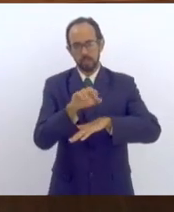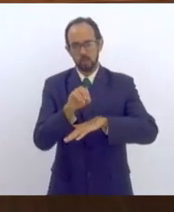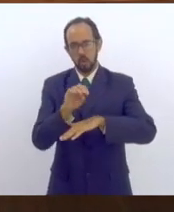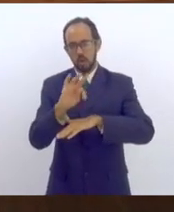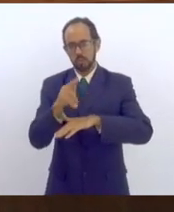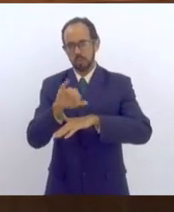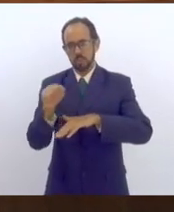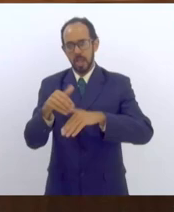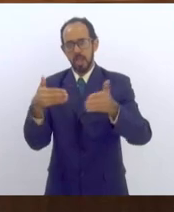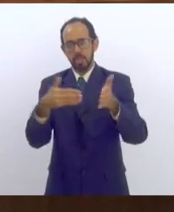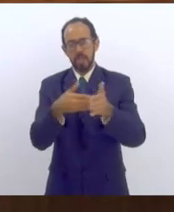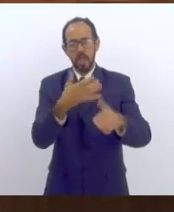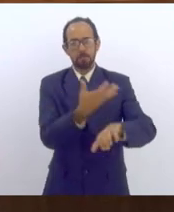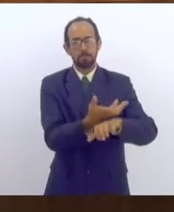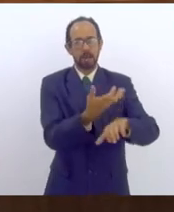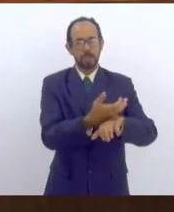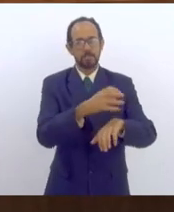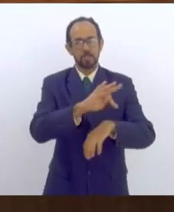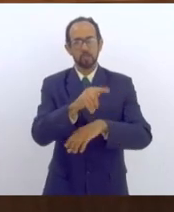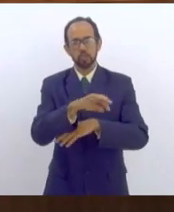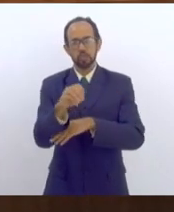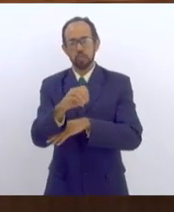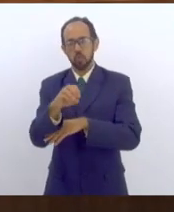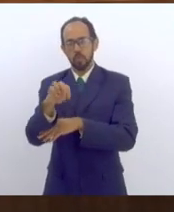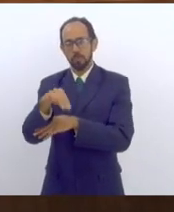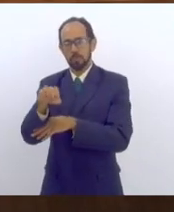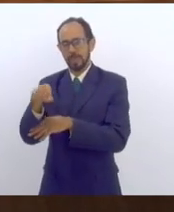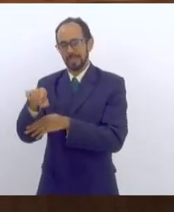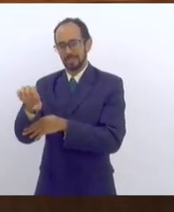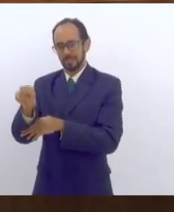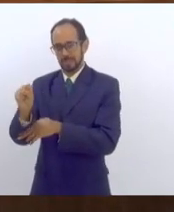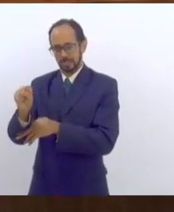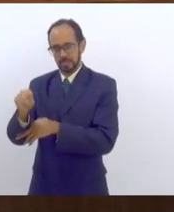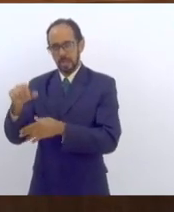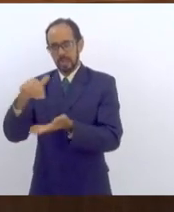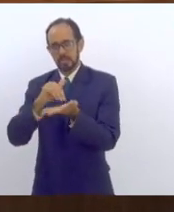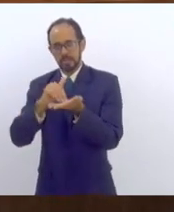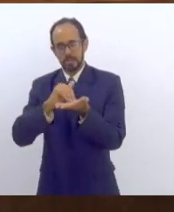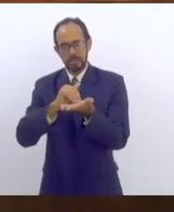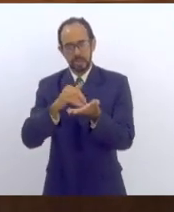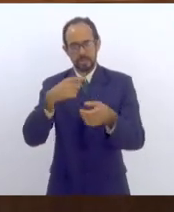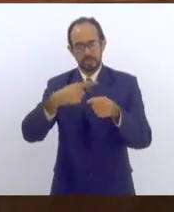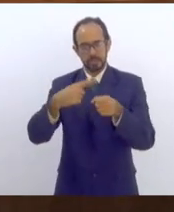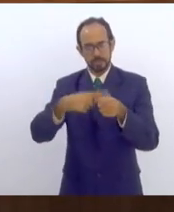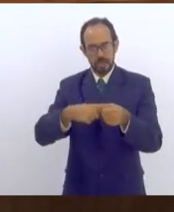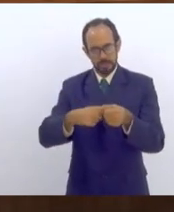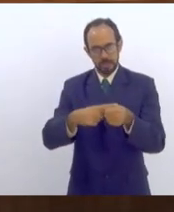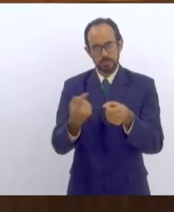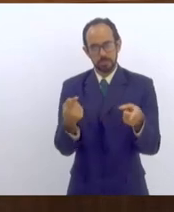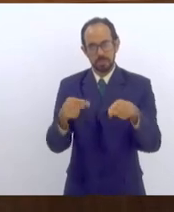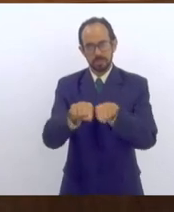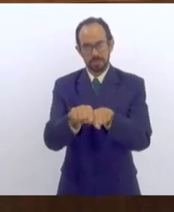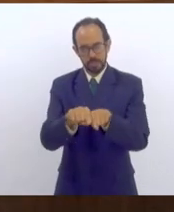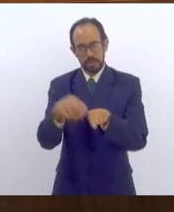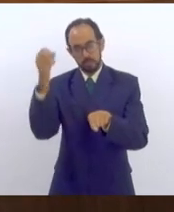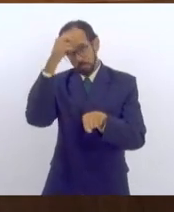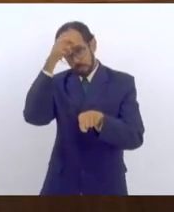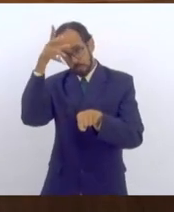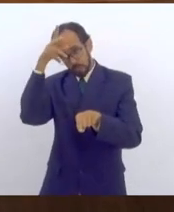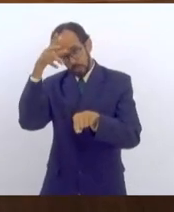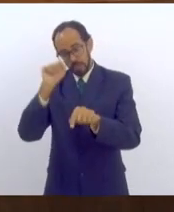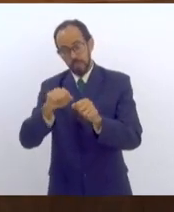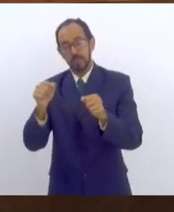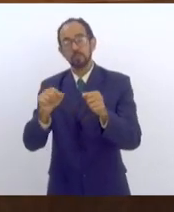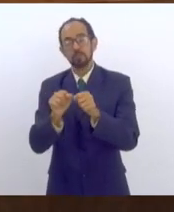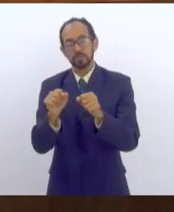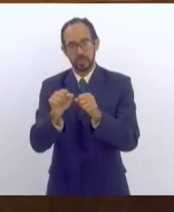Chico Mendes. Esse projeto está sendo executado pela Secretaria das Cidades, numa parceria com a Prefeitura de São Gonçalo. As obras